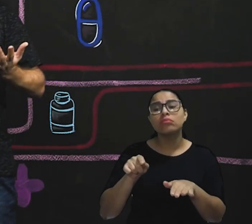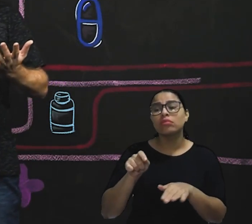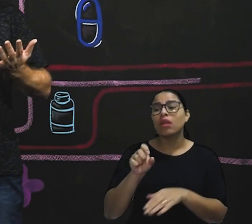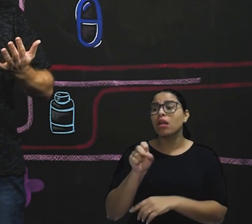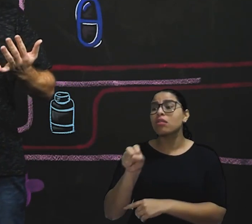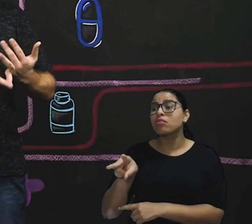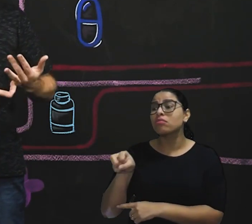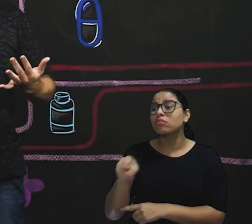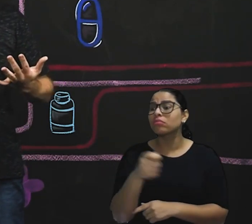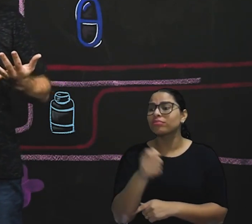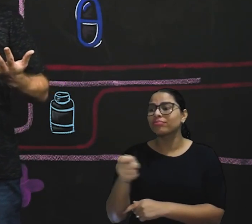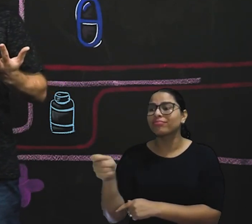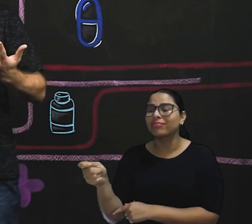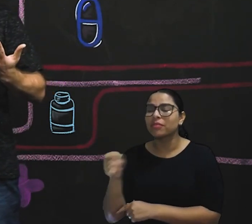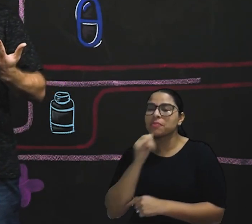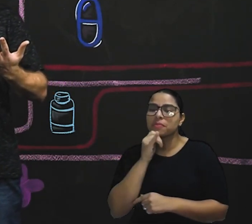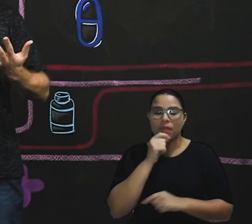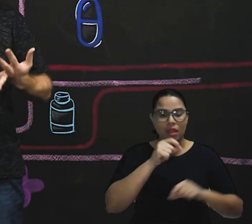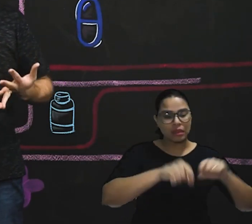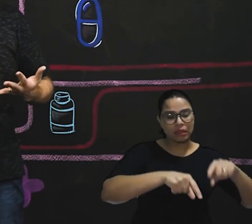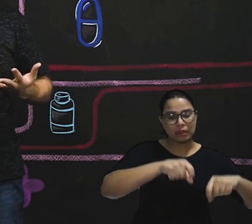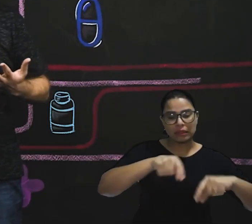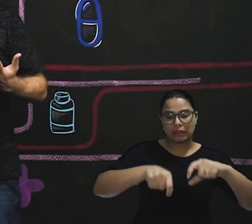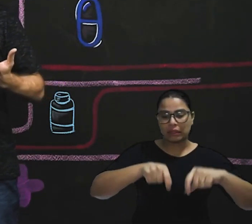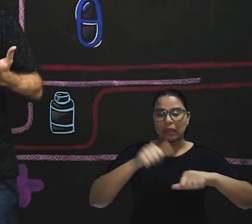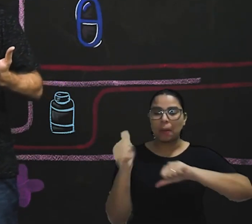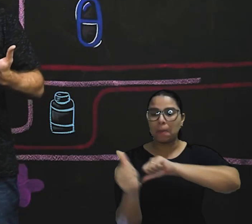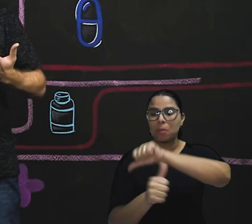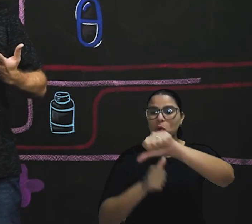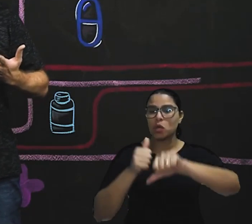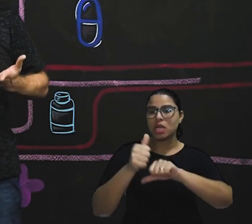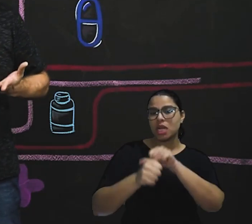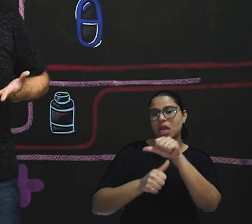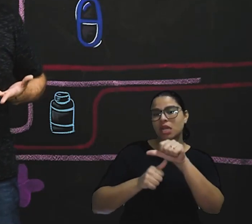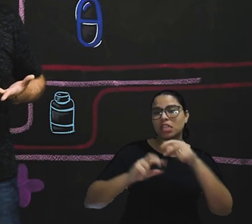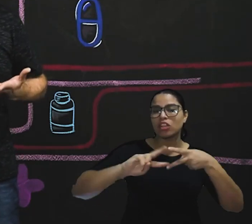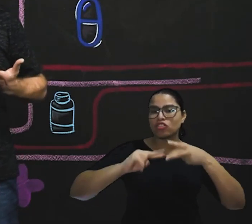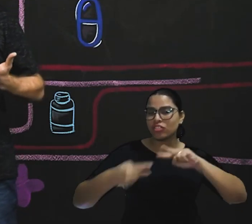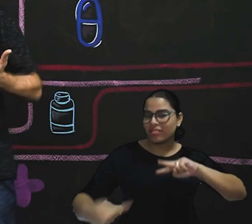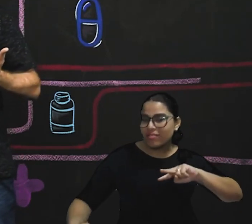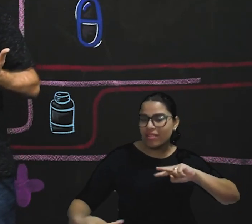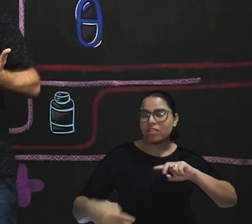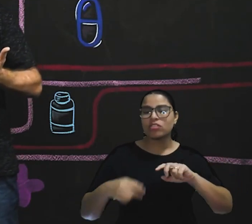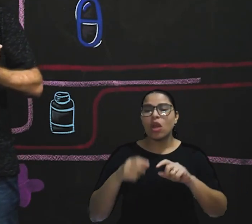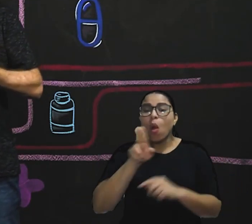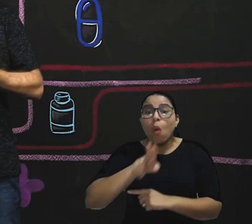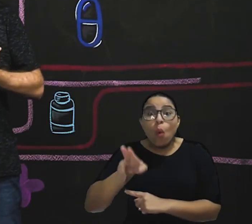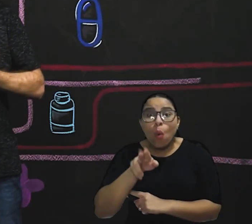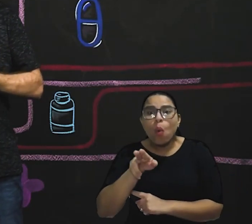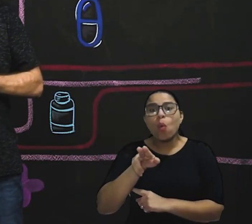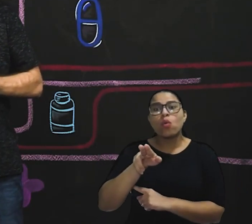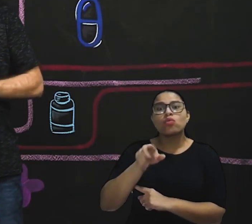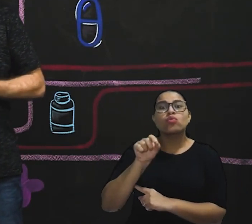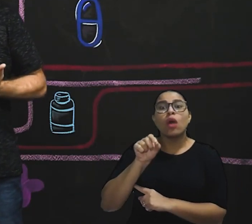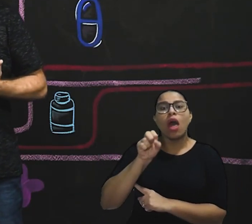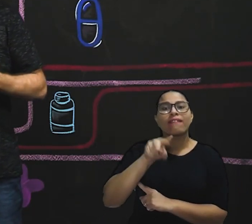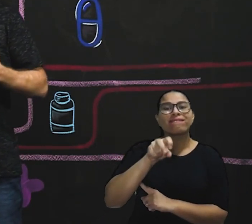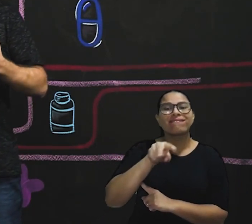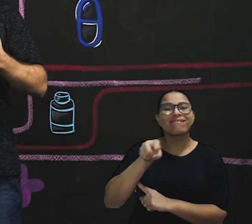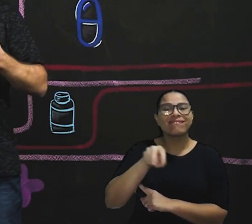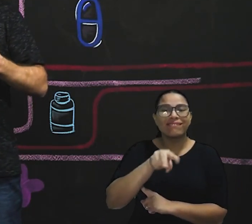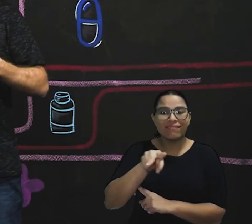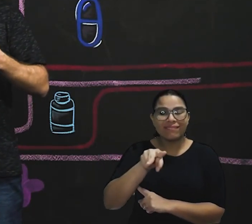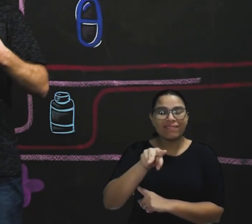maneira que tenha sementes selecionadas, modificação genética, o uso de agrotóxicos, a forma de utilização de